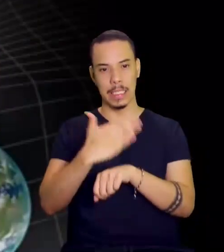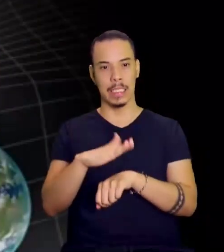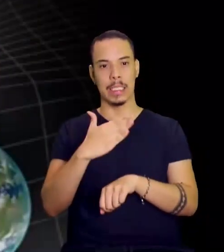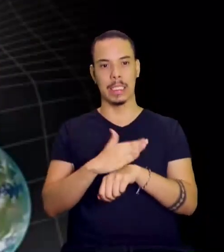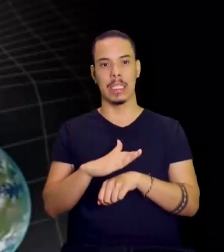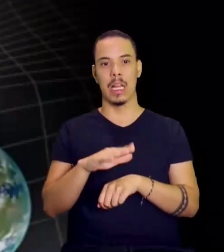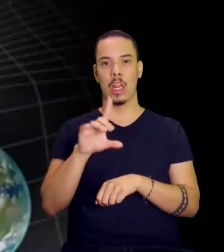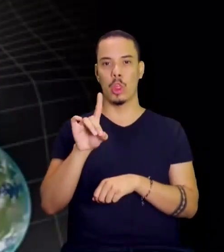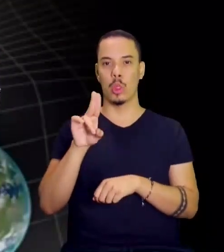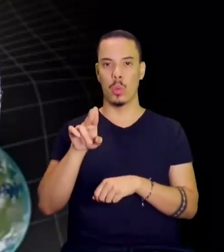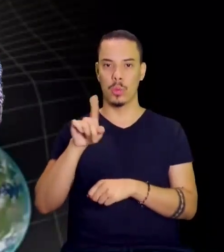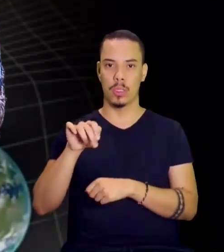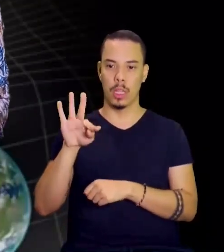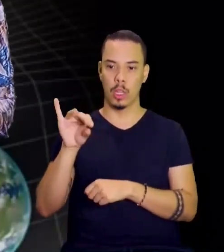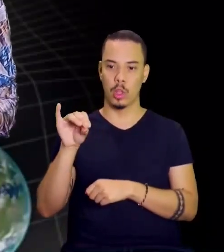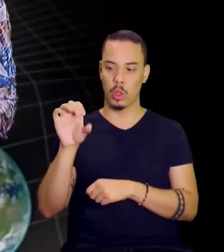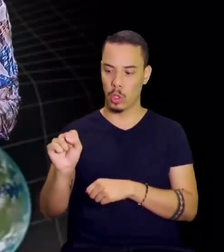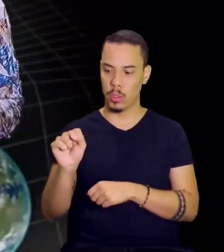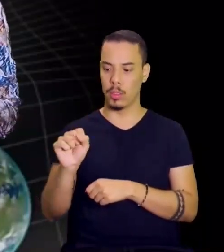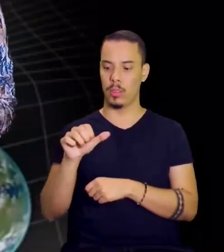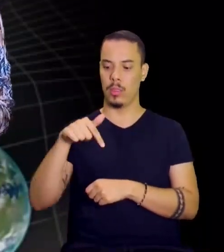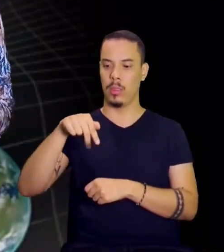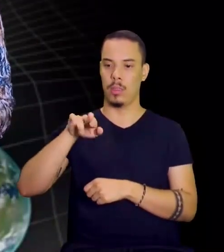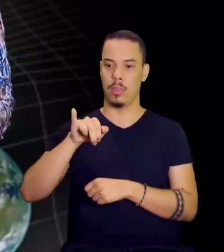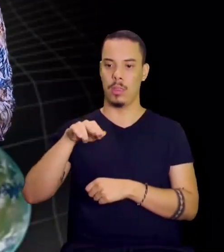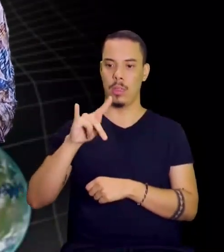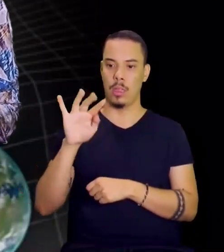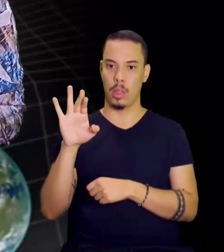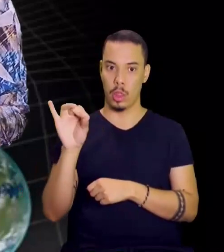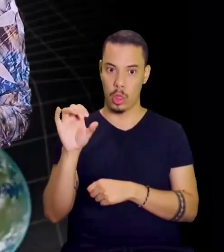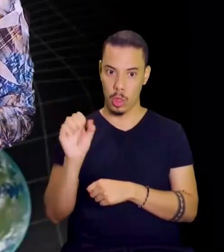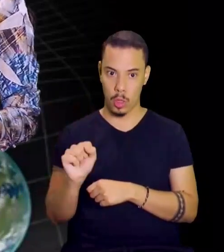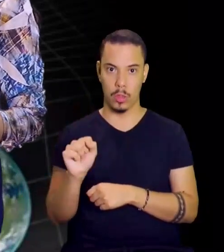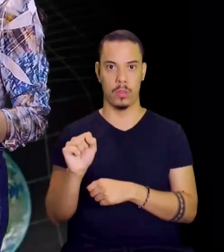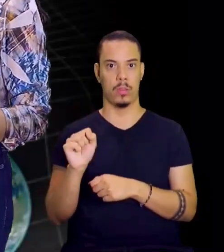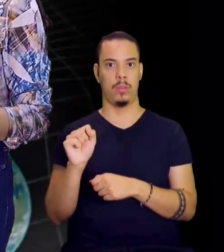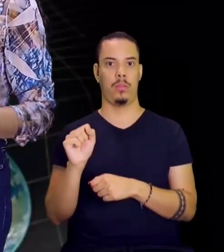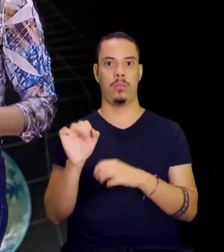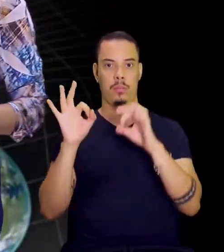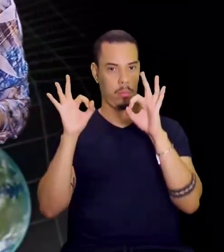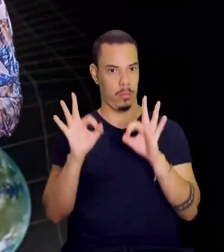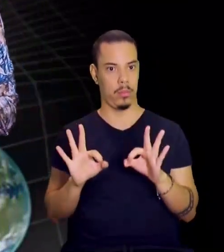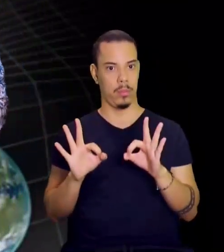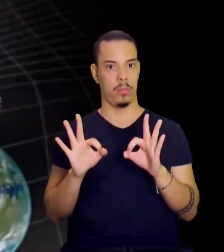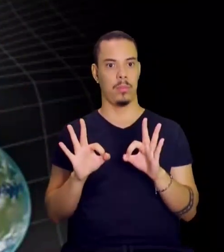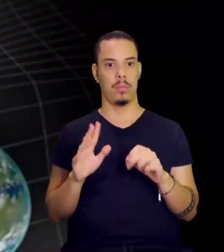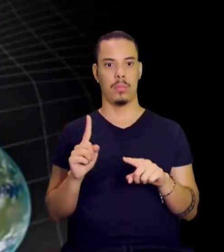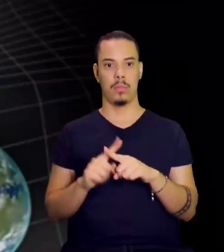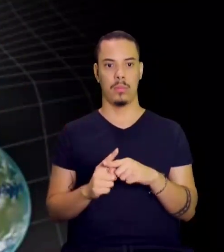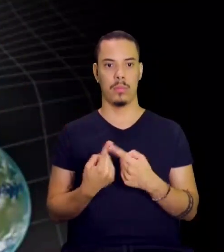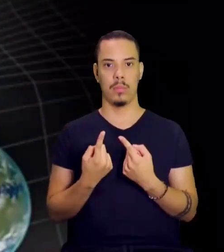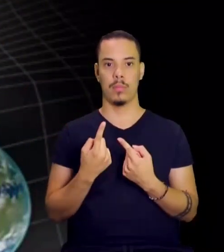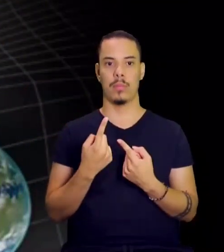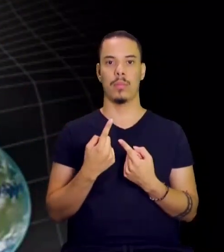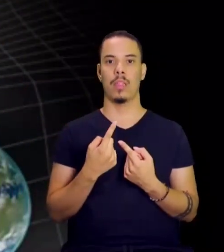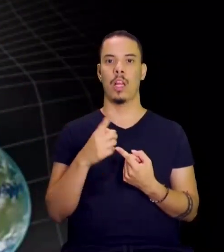200, 500, então o 100 não tem problema, né? Porque o 100 não tem, mas o 500 e 500, 200 e 200,